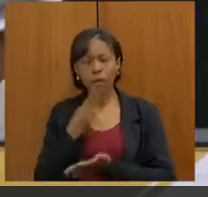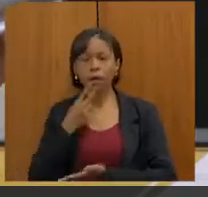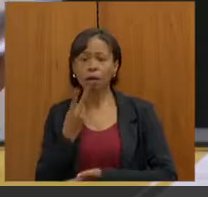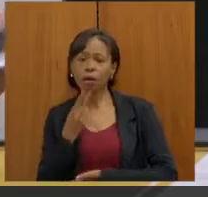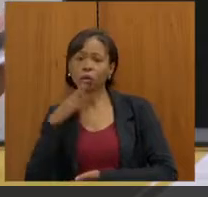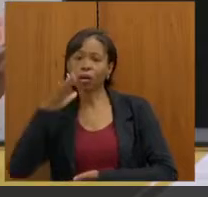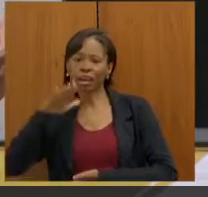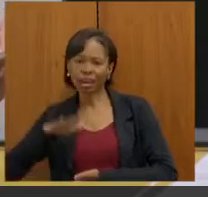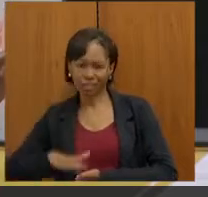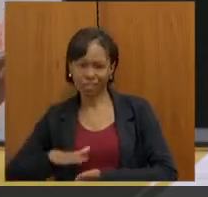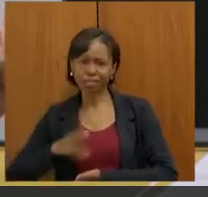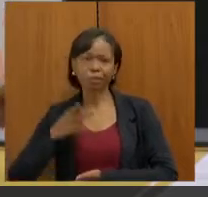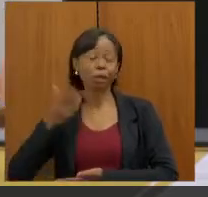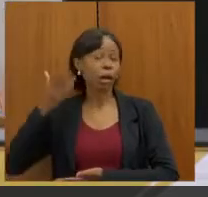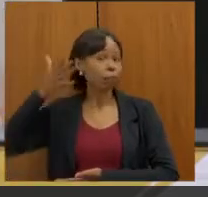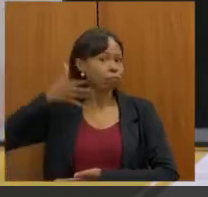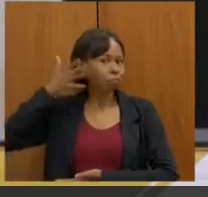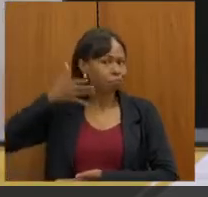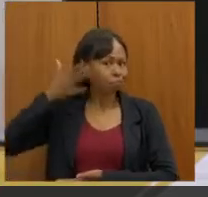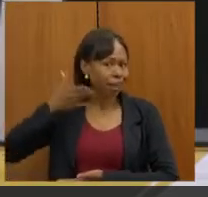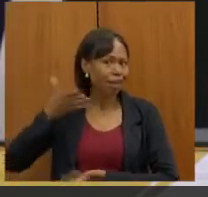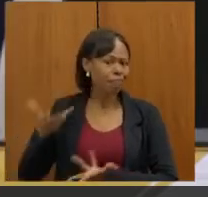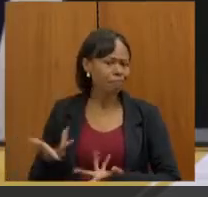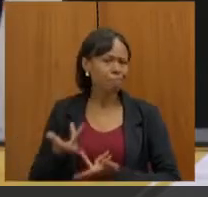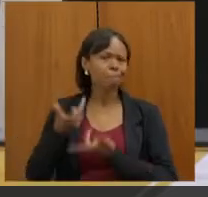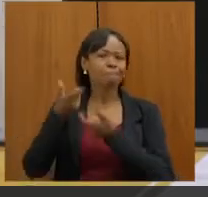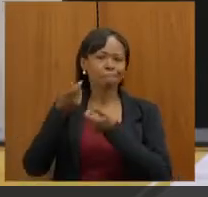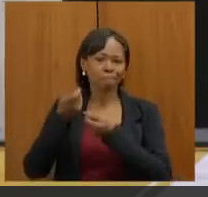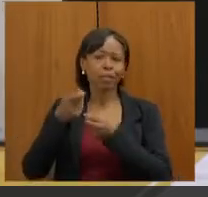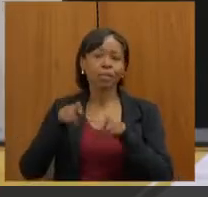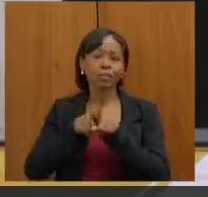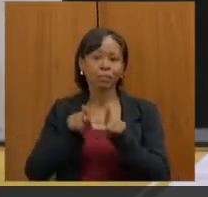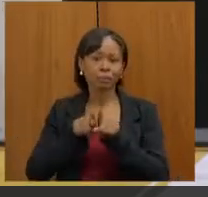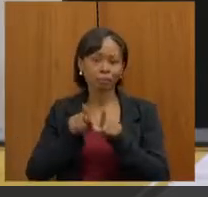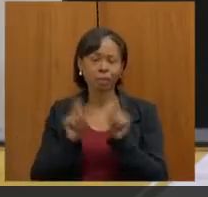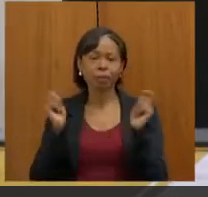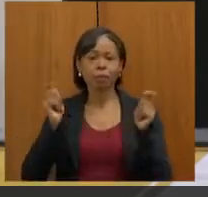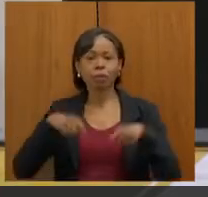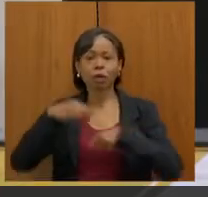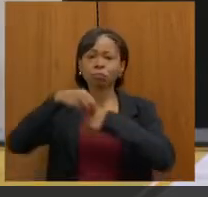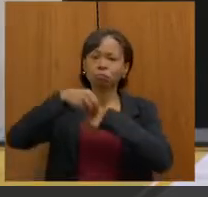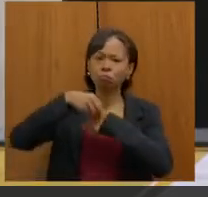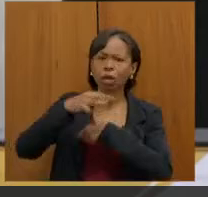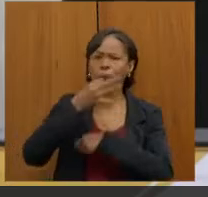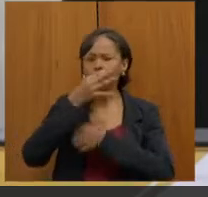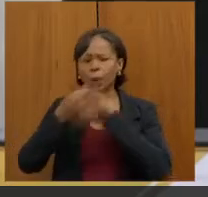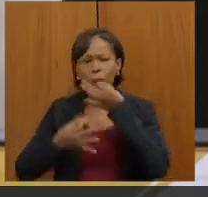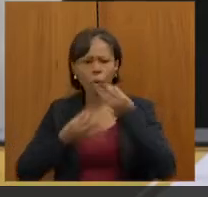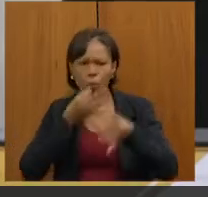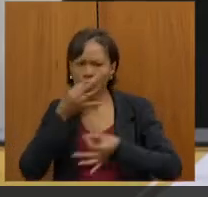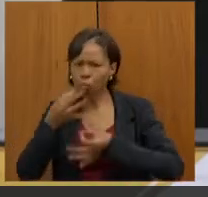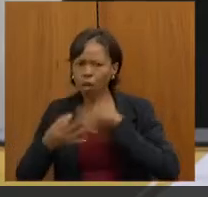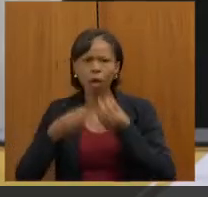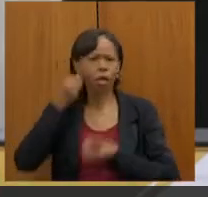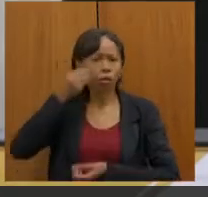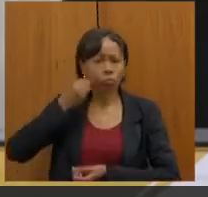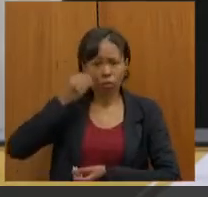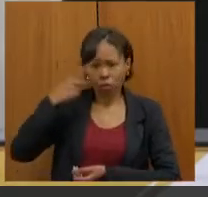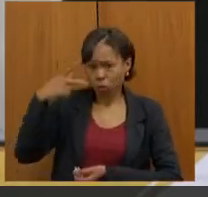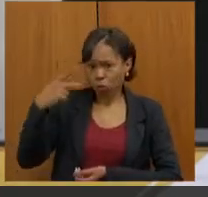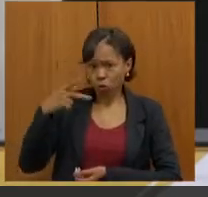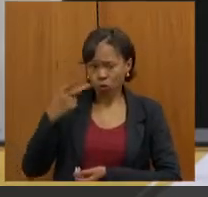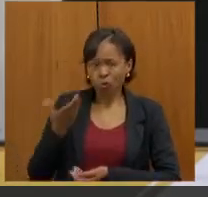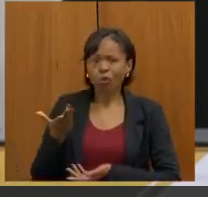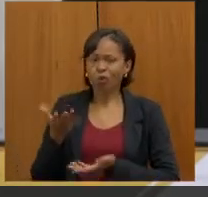ainda mais qualificado e podem encaminhar também as ponderações né as vivências através